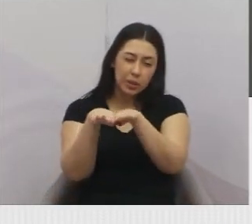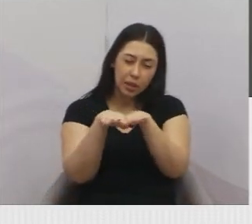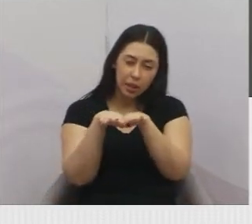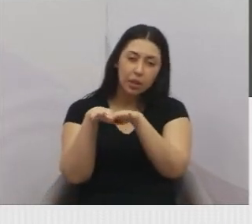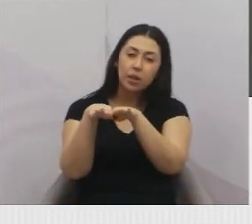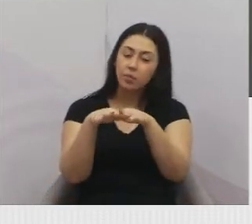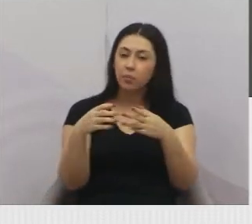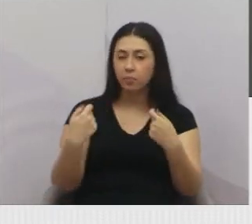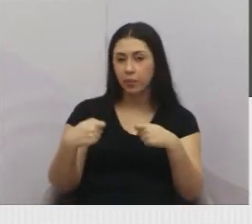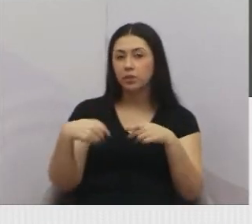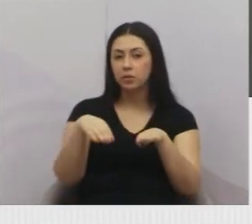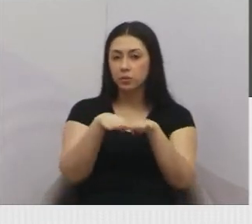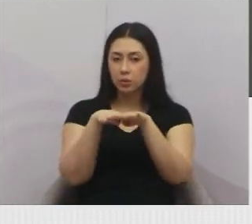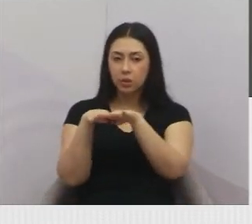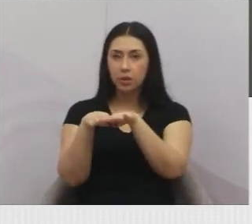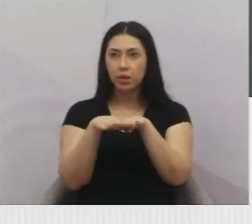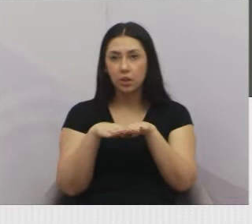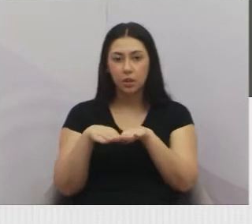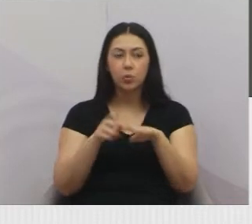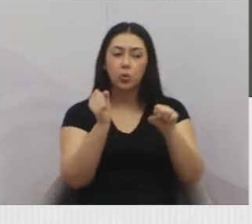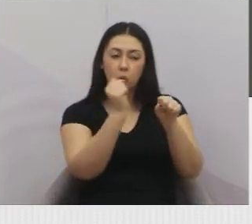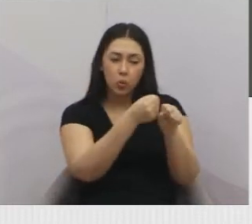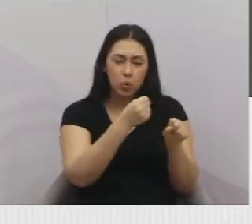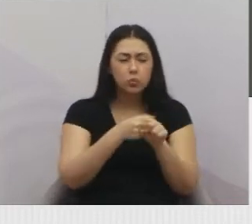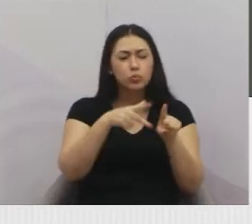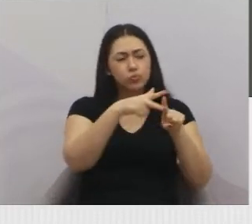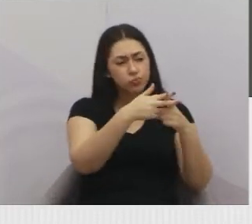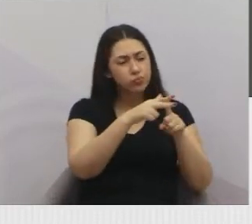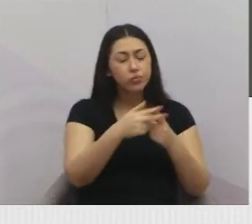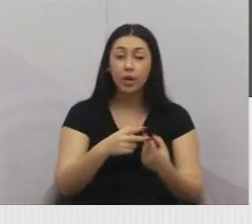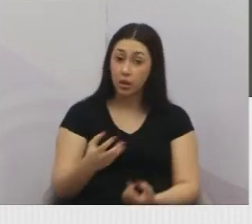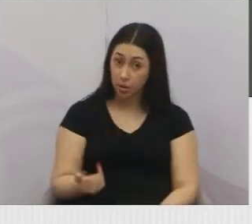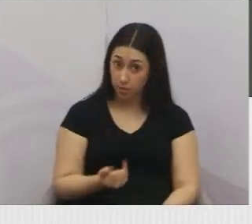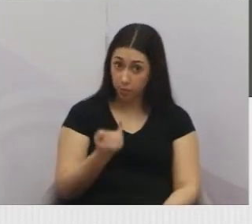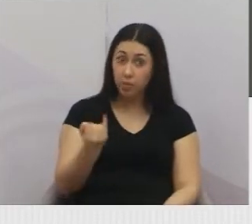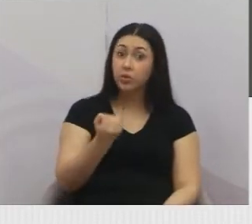ter um equilíbrio na balança. Construir,